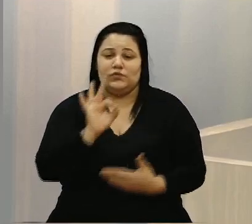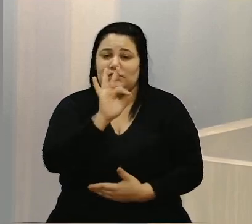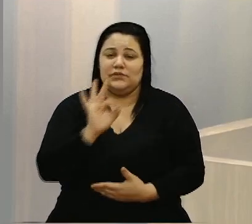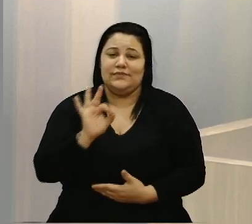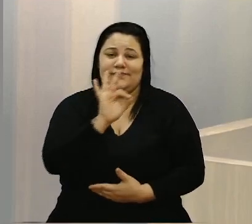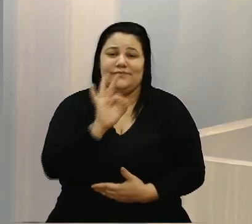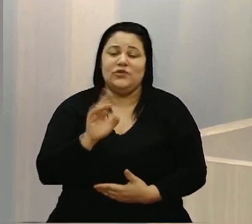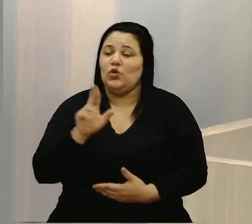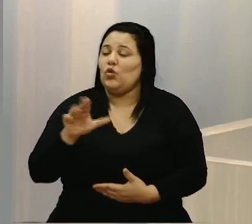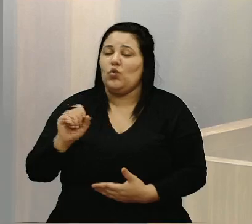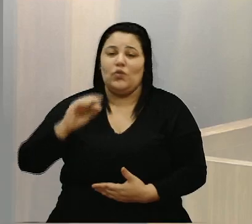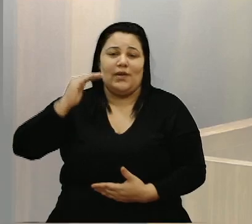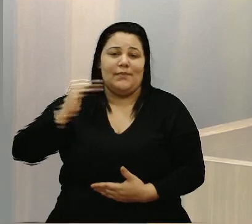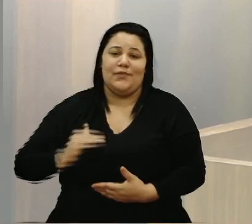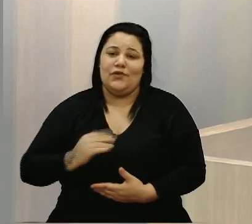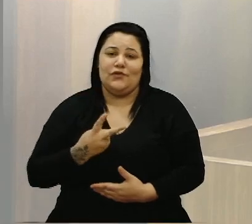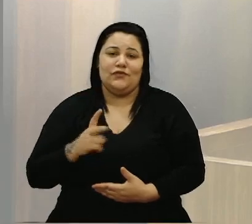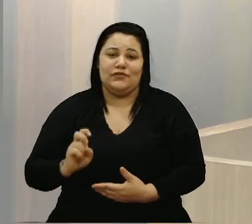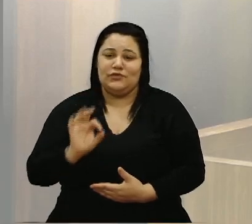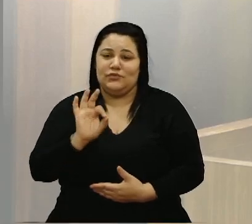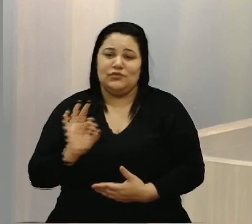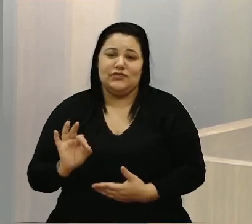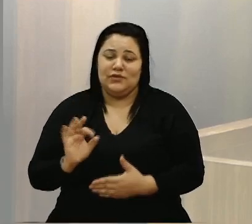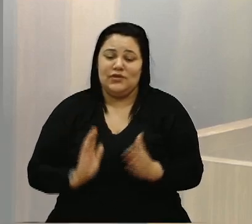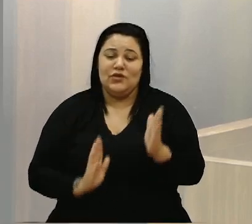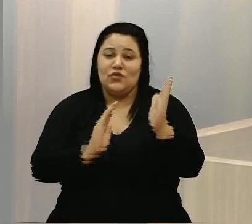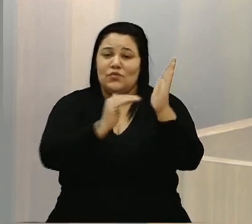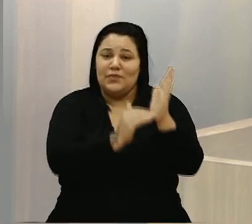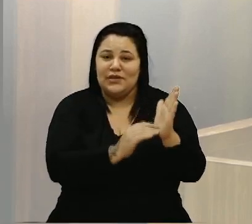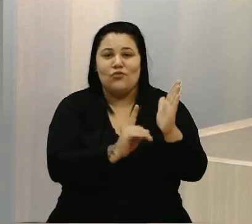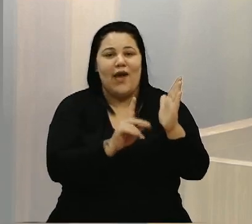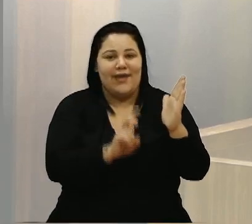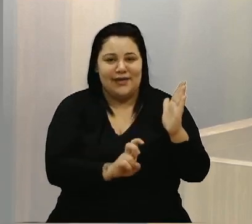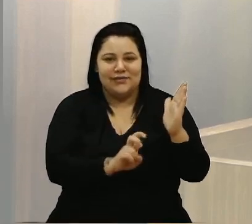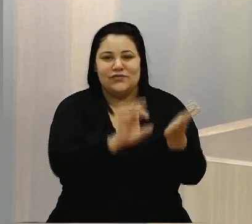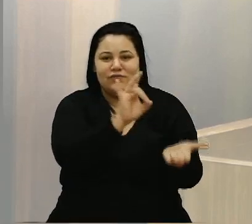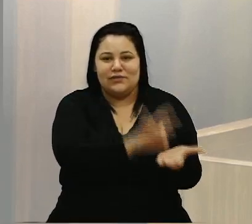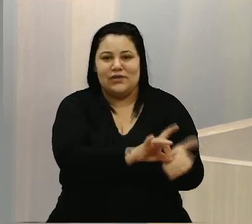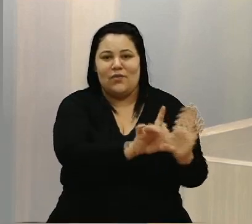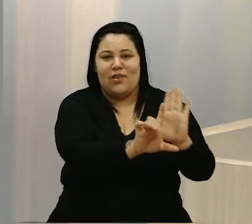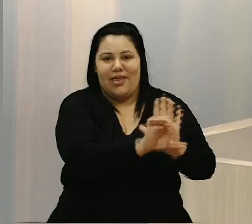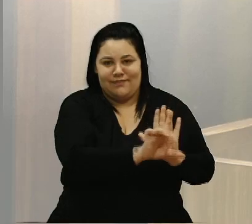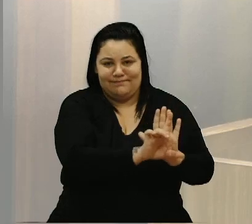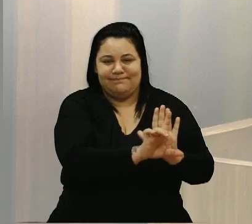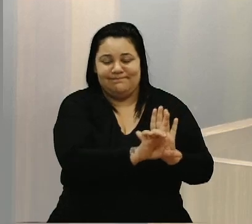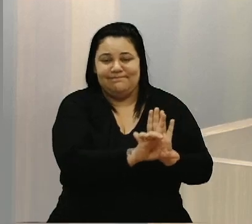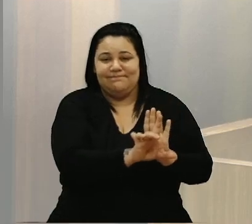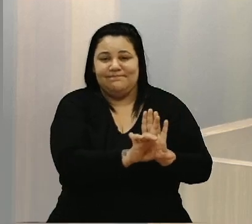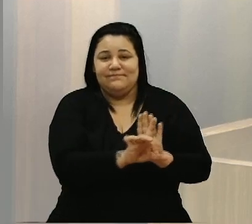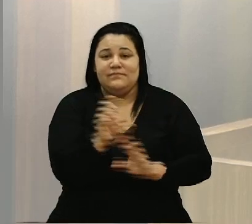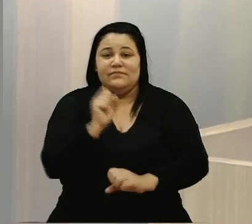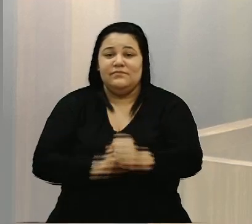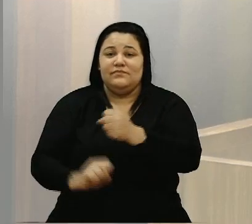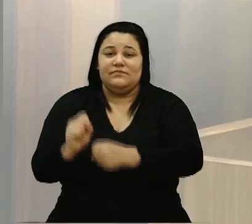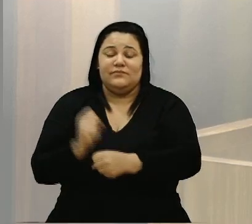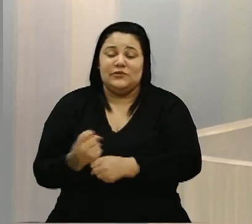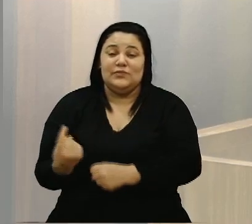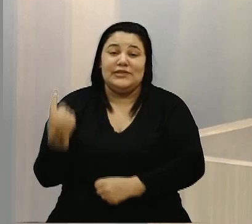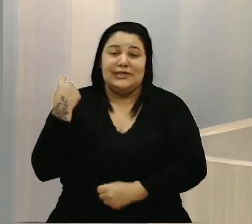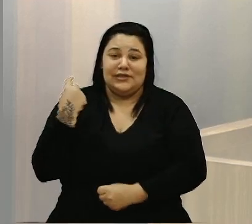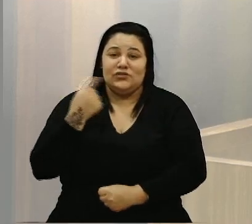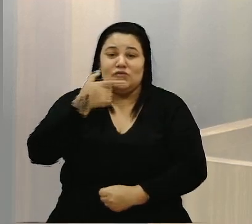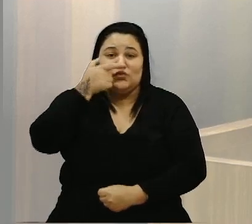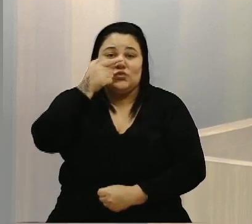de 25%. Enquanto o mínimo constitucional é 15%. No ano passado, né,